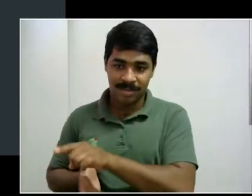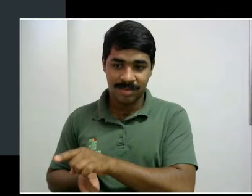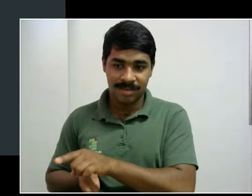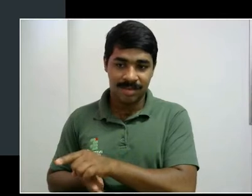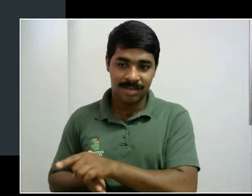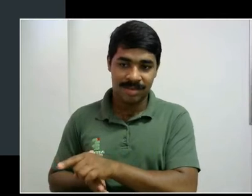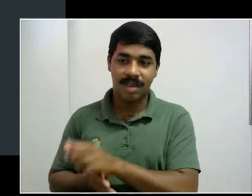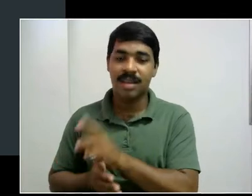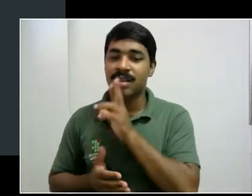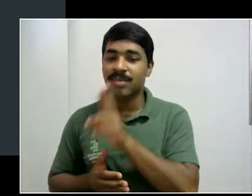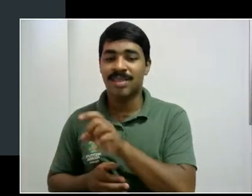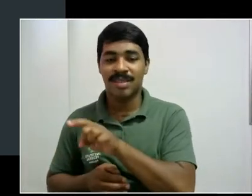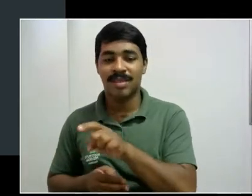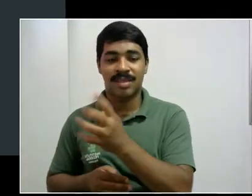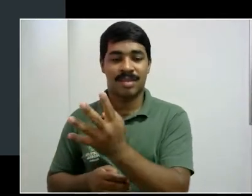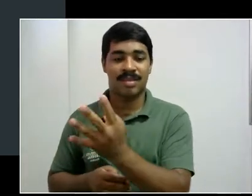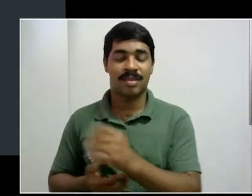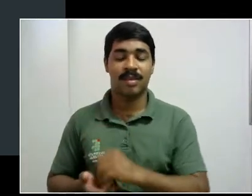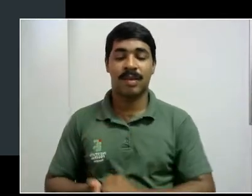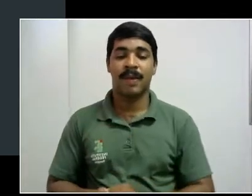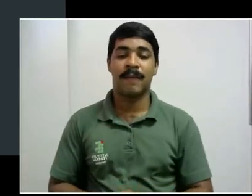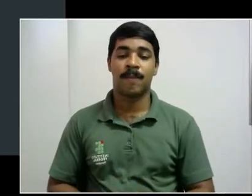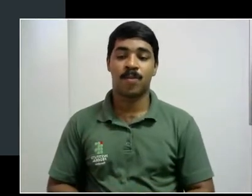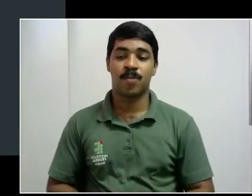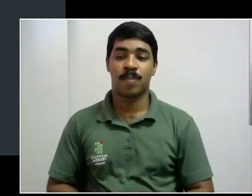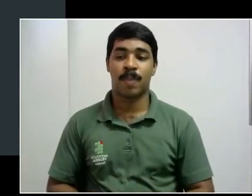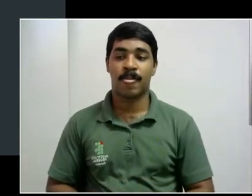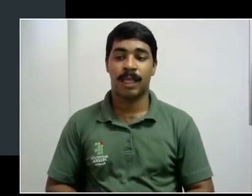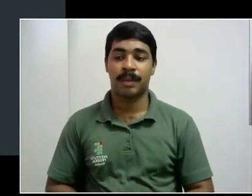xy igual a menos 4. Tá?